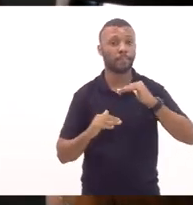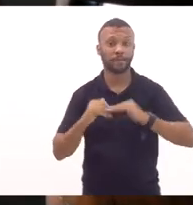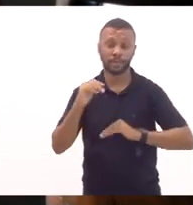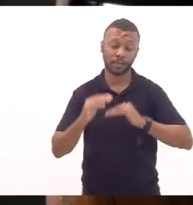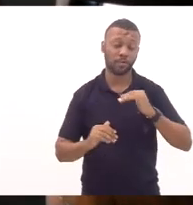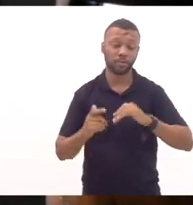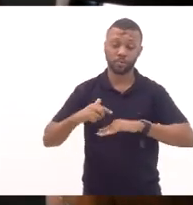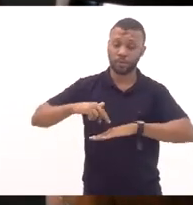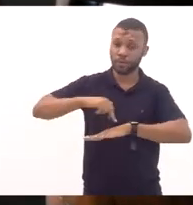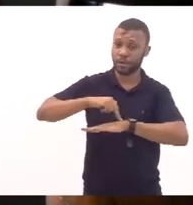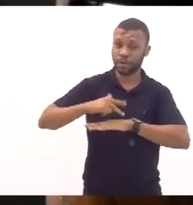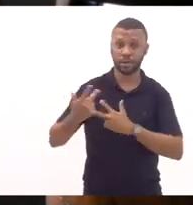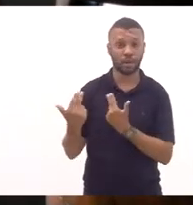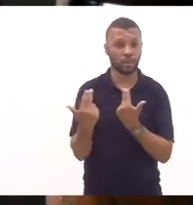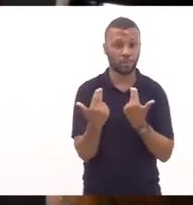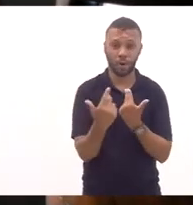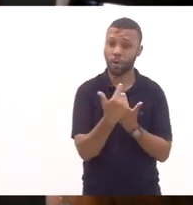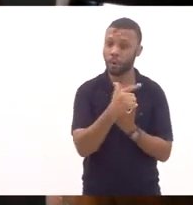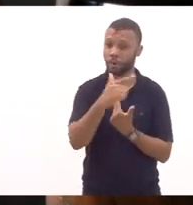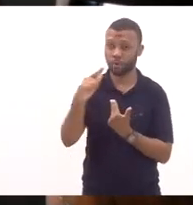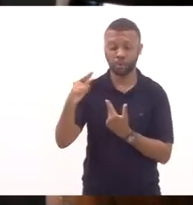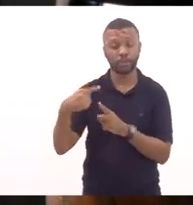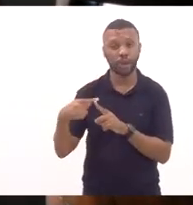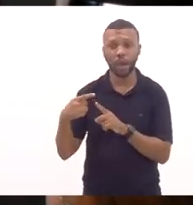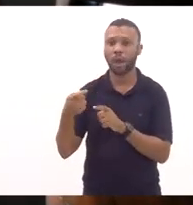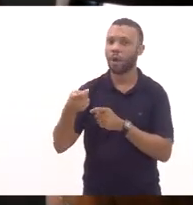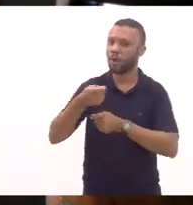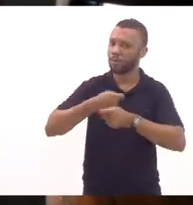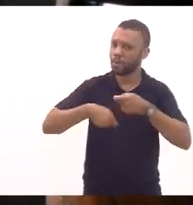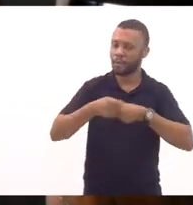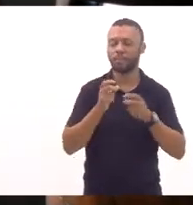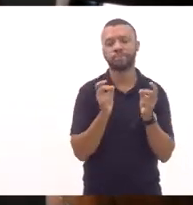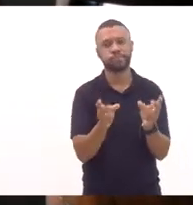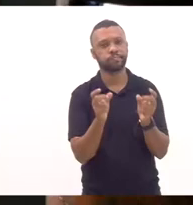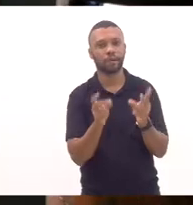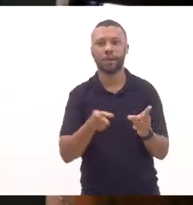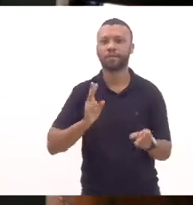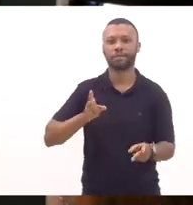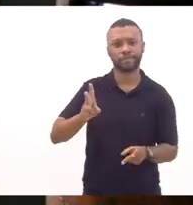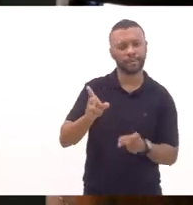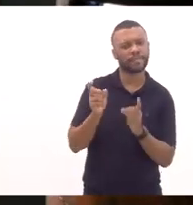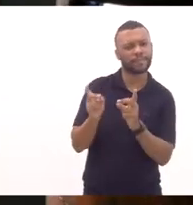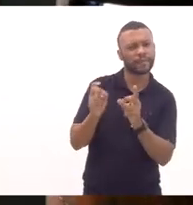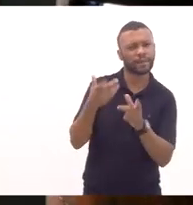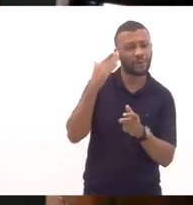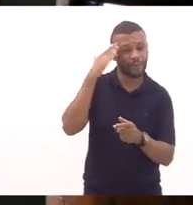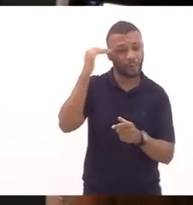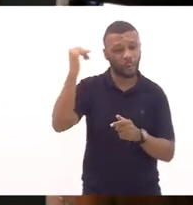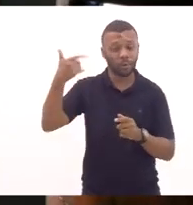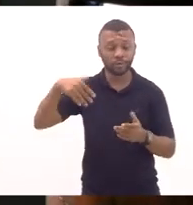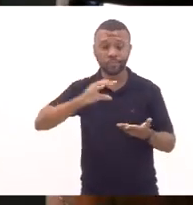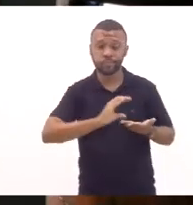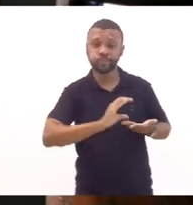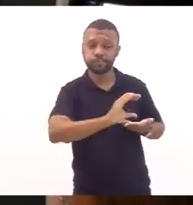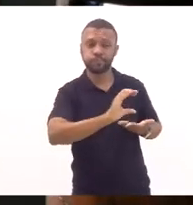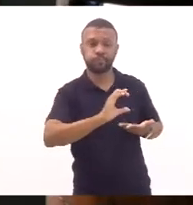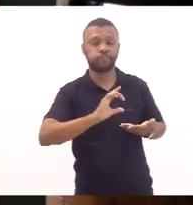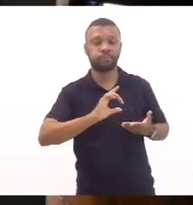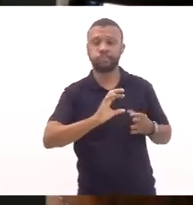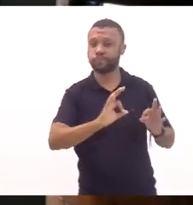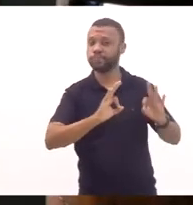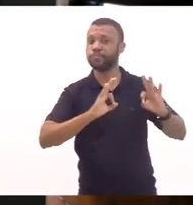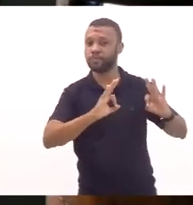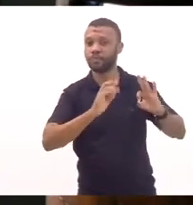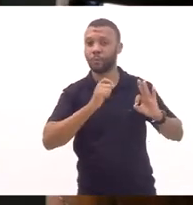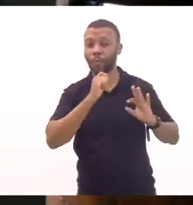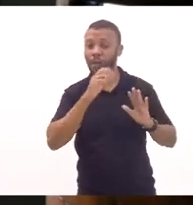outra, porque o comércio continua vendendo. As pessoas estão na televisão, famosos, ganhando milhões, sem